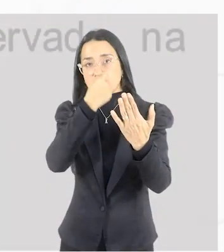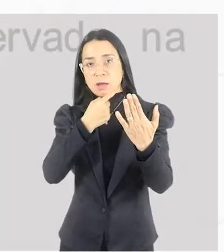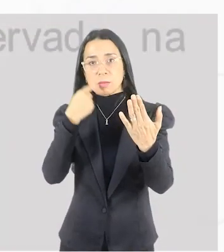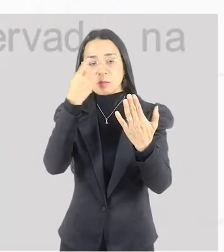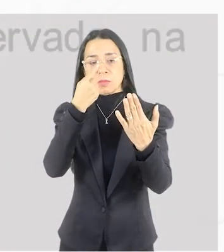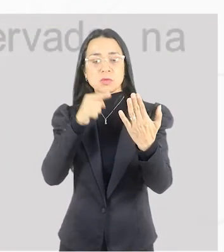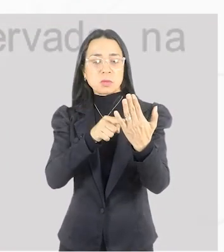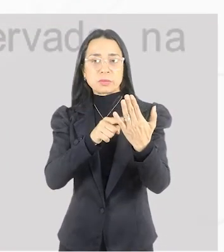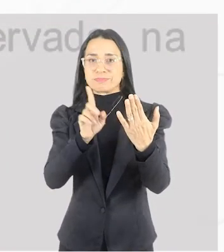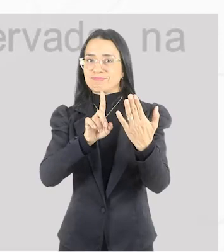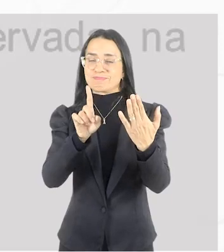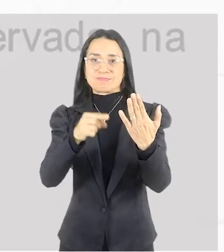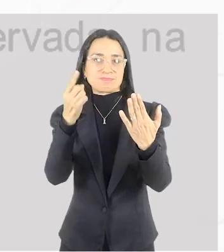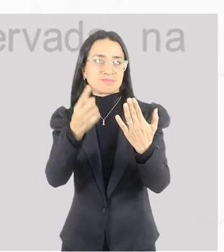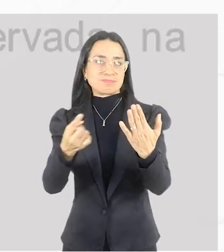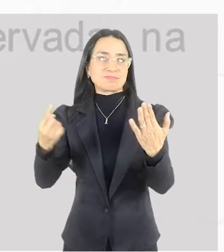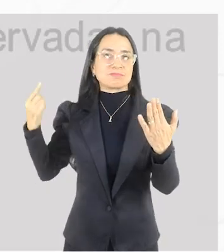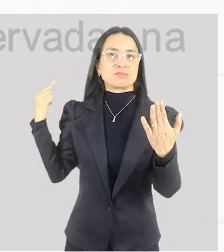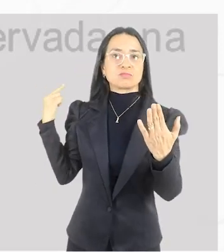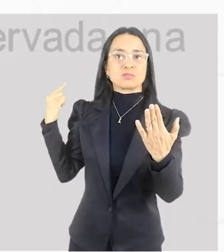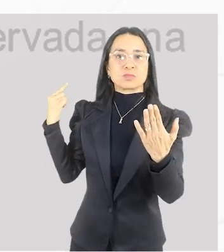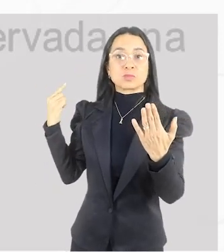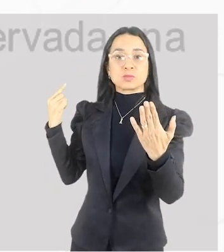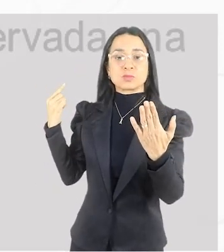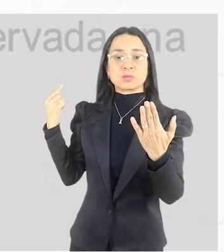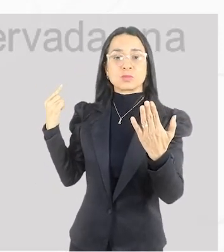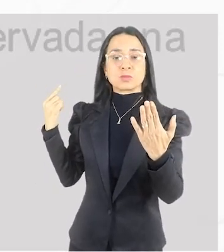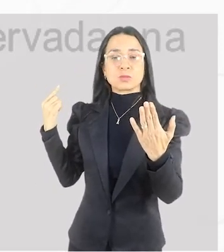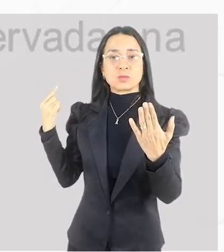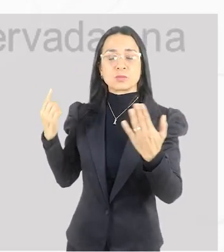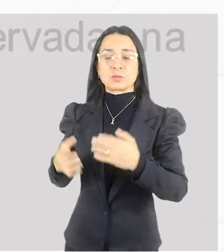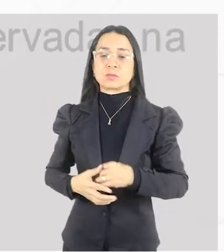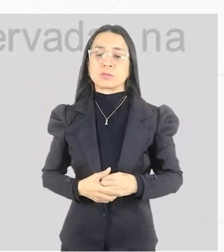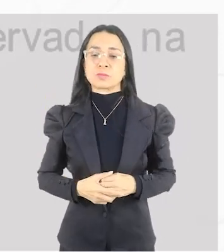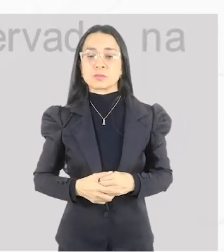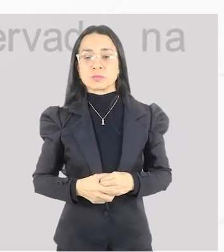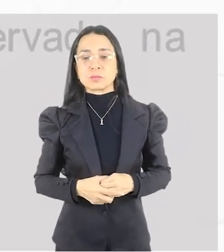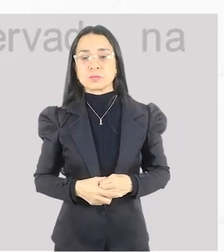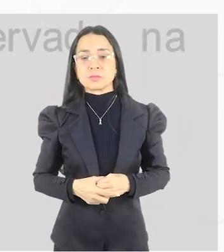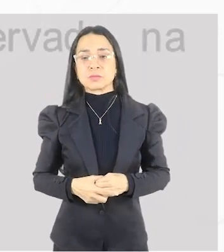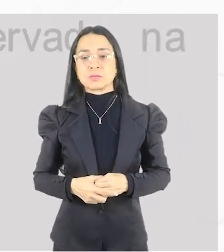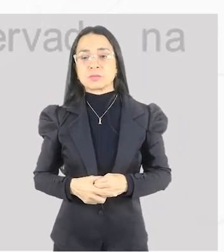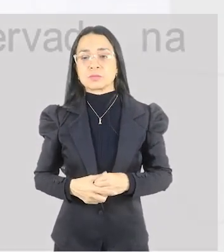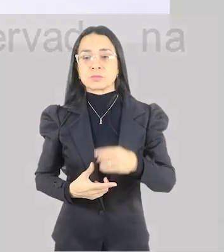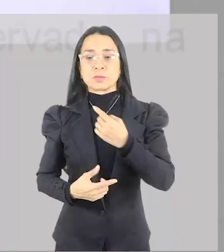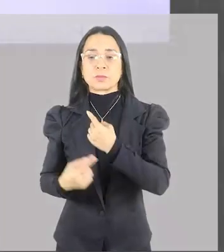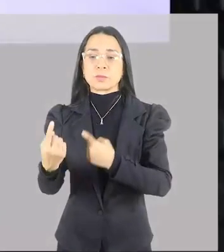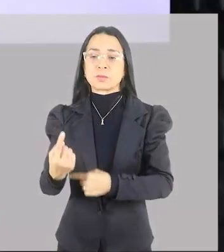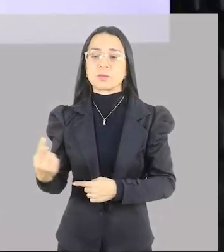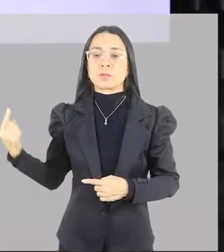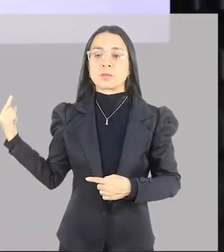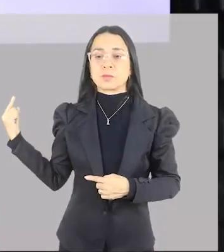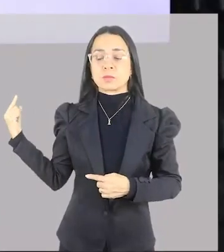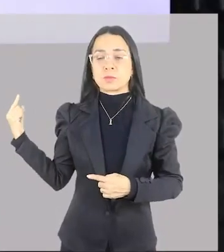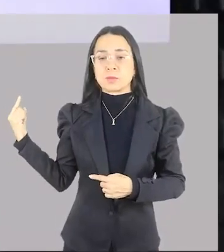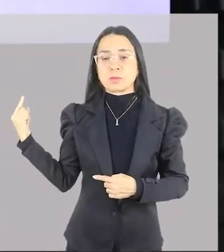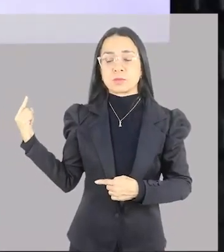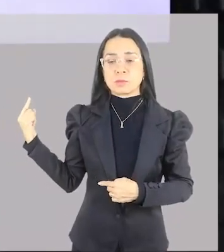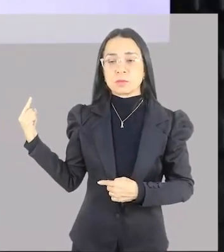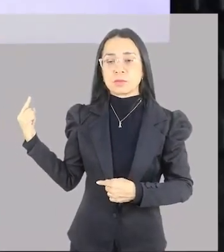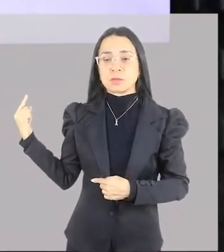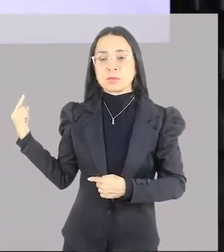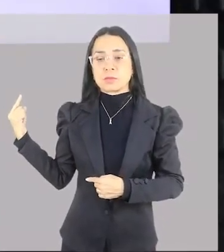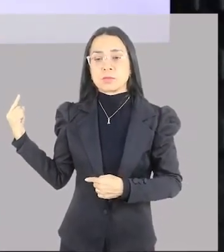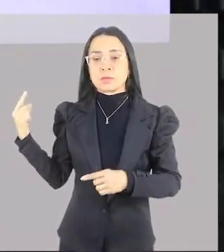apresenta por trás, né? Apresenta suas costas. Um traço do surrealismo presente nessa